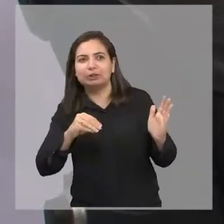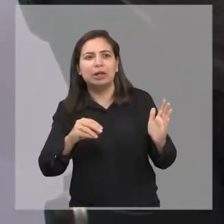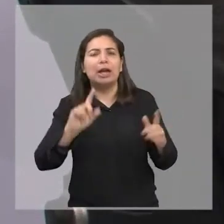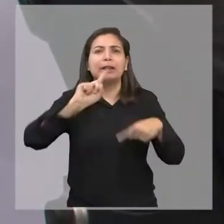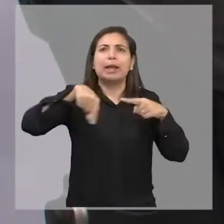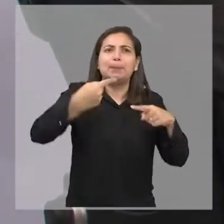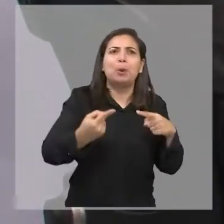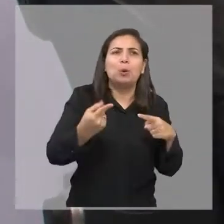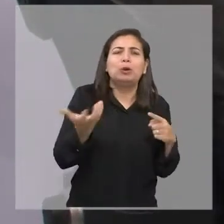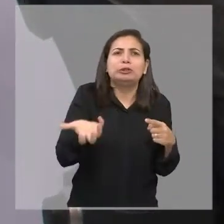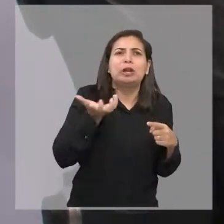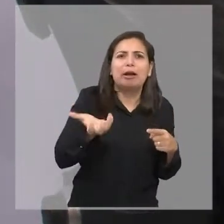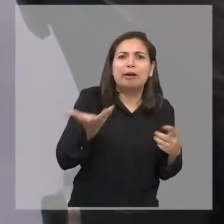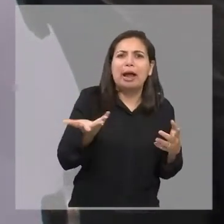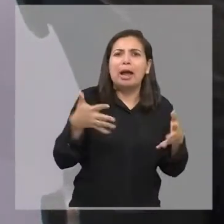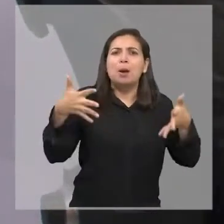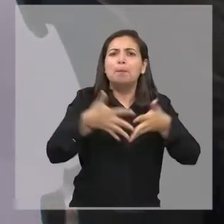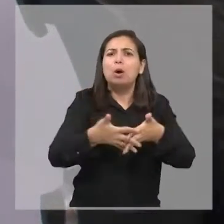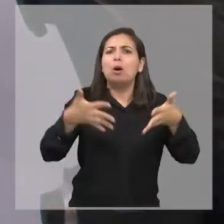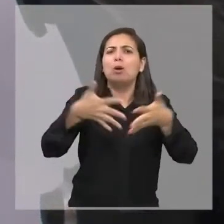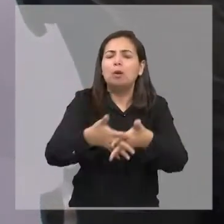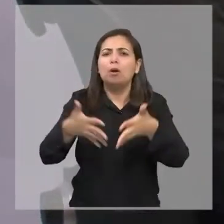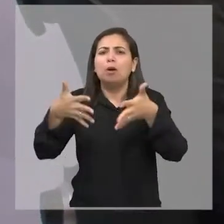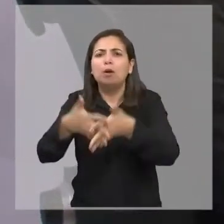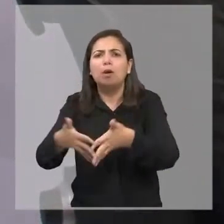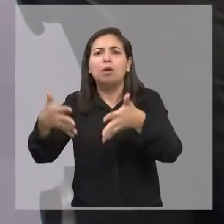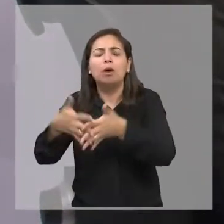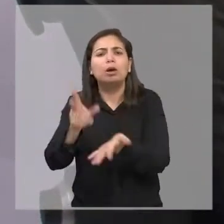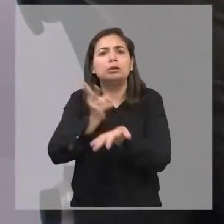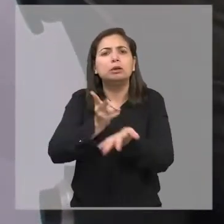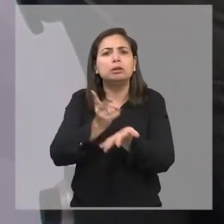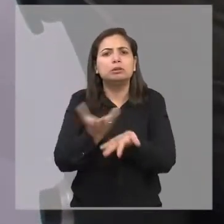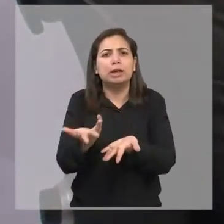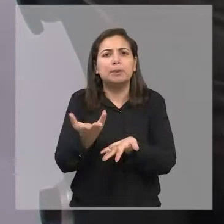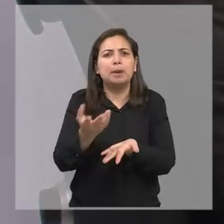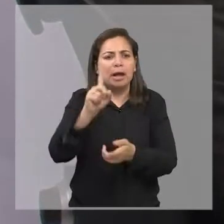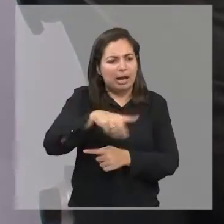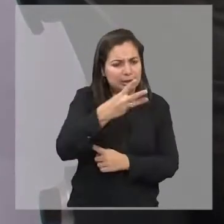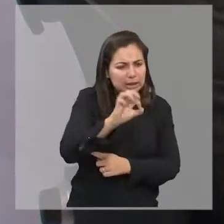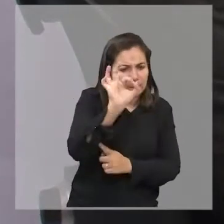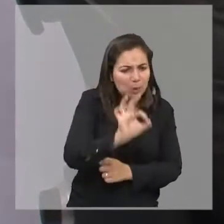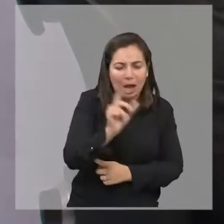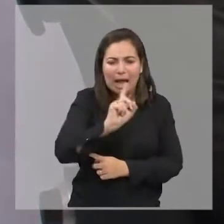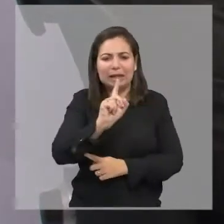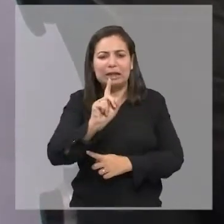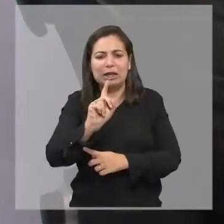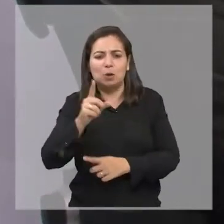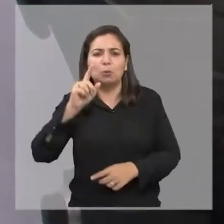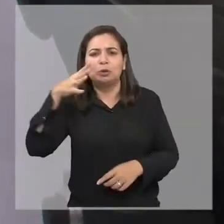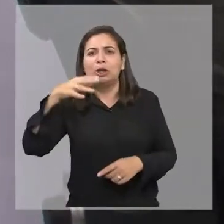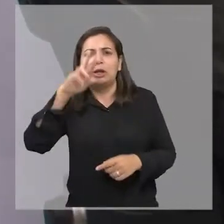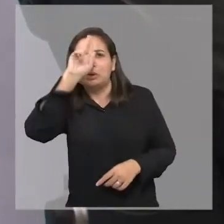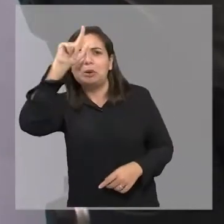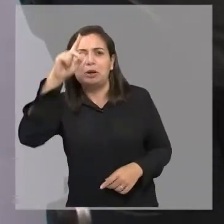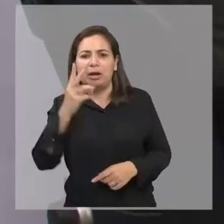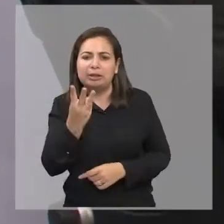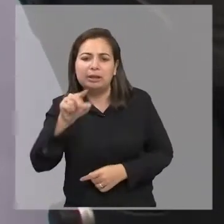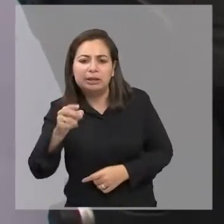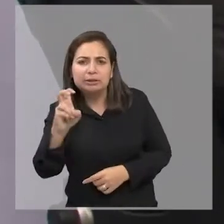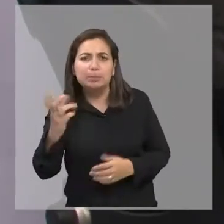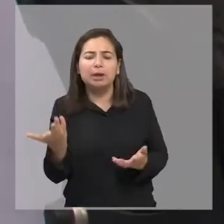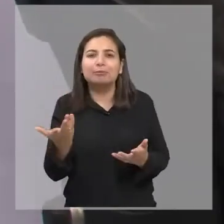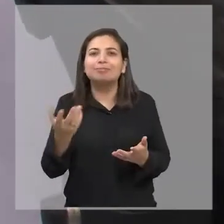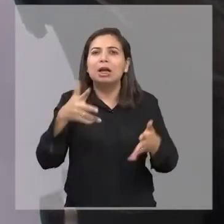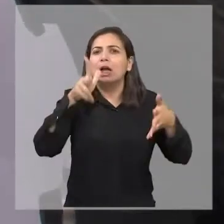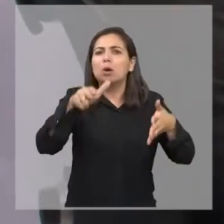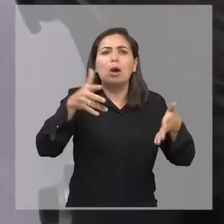faz balbúrdia. Depois volta atrás. Corta 30% de todo mundo. Não é 30%, é 3,5%. Faz mudança sem passar pelo Em